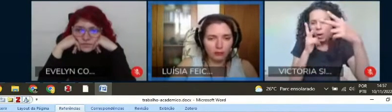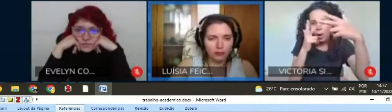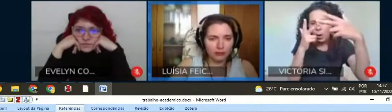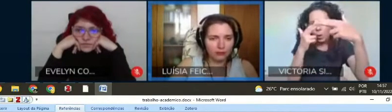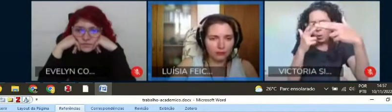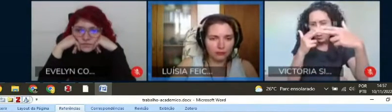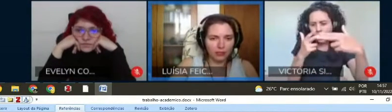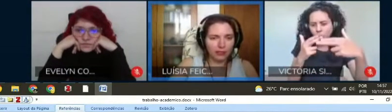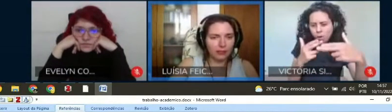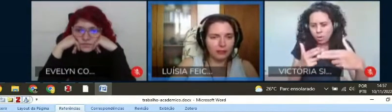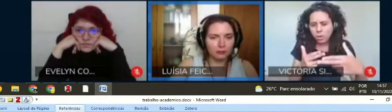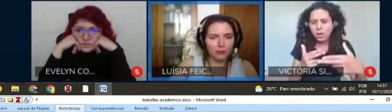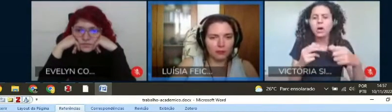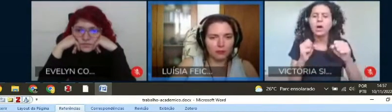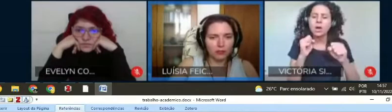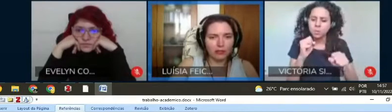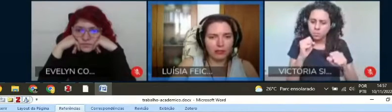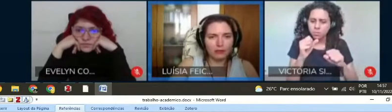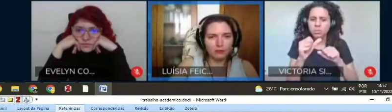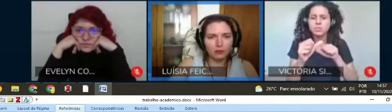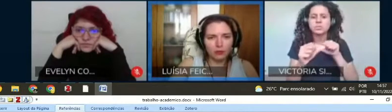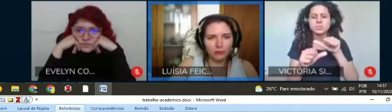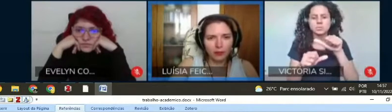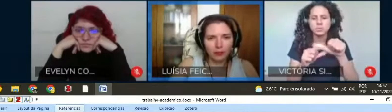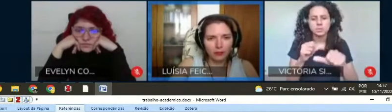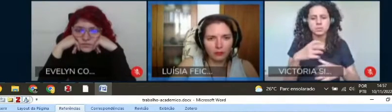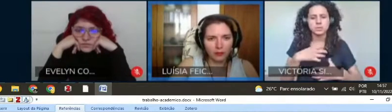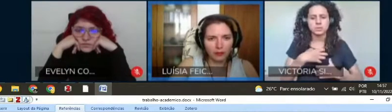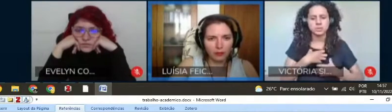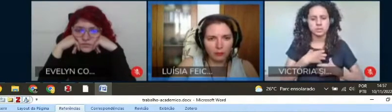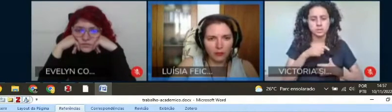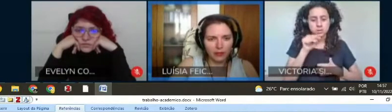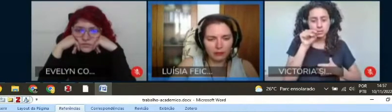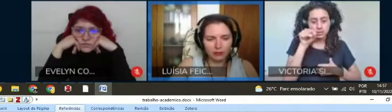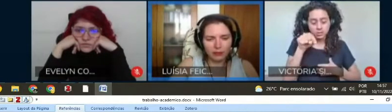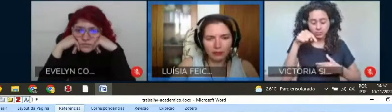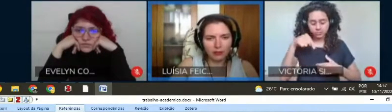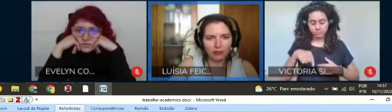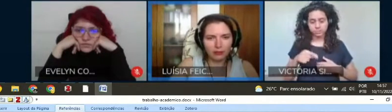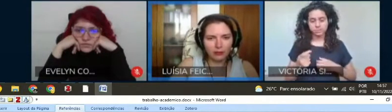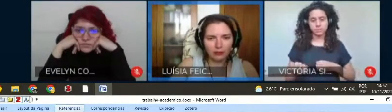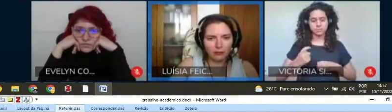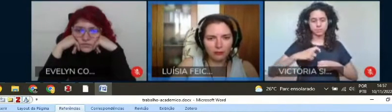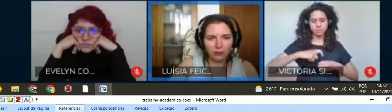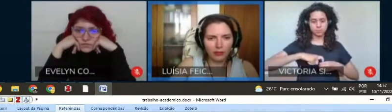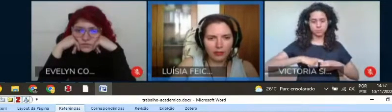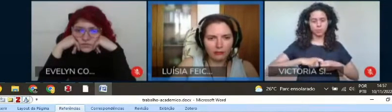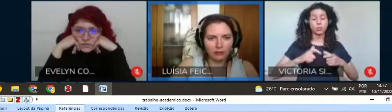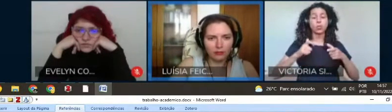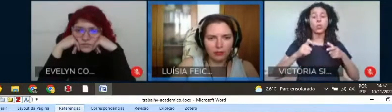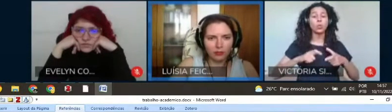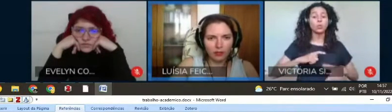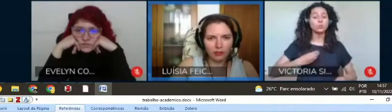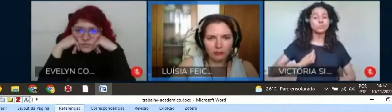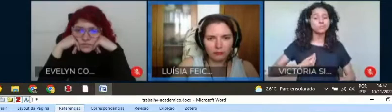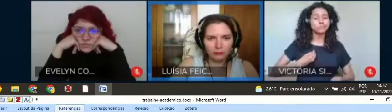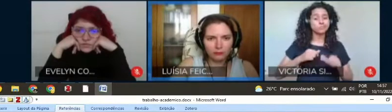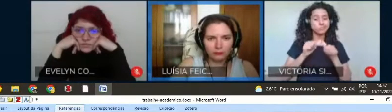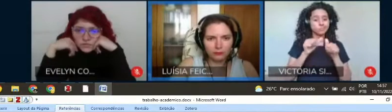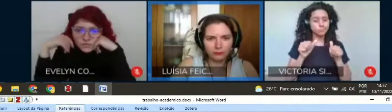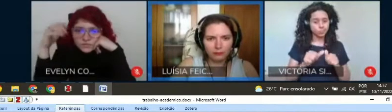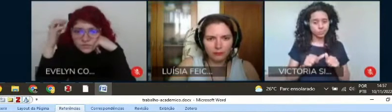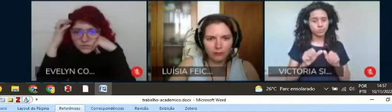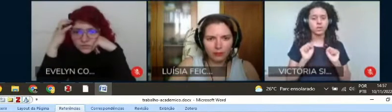Então, o que eu vou fazer? Vou alterar aqui? Não, eu vou alterar lá na figura. Vou copiar isso aqui daqui, vou lá na figura